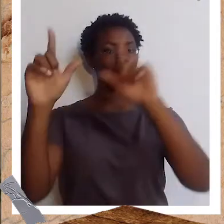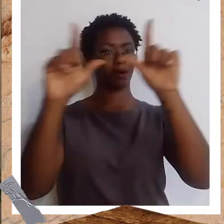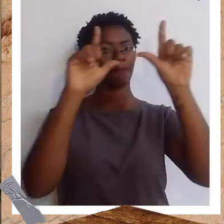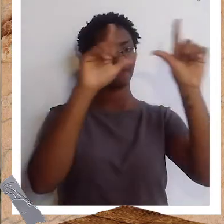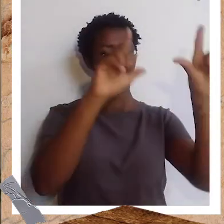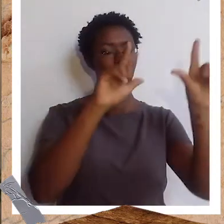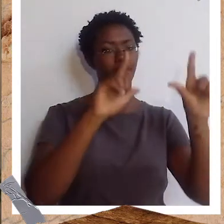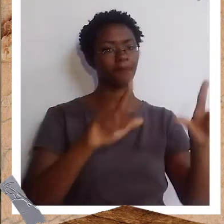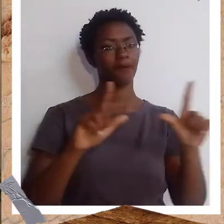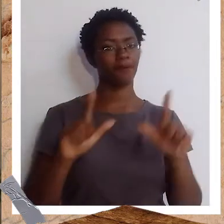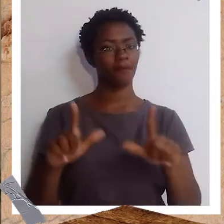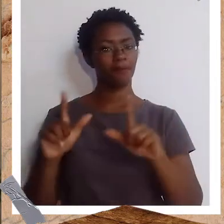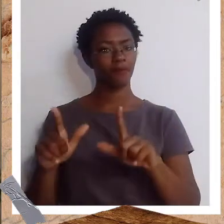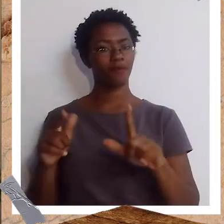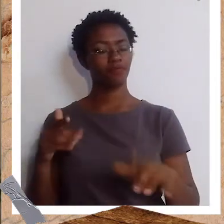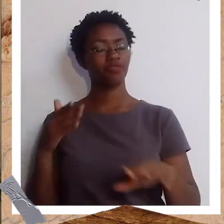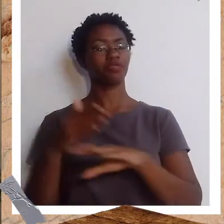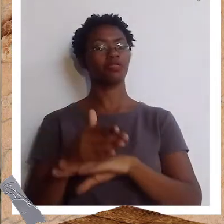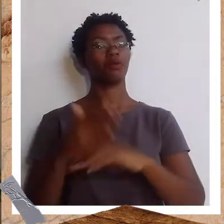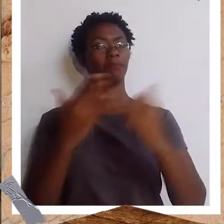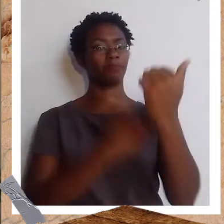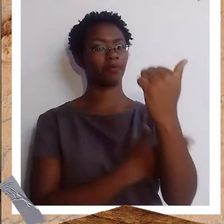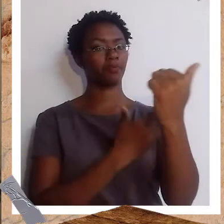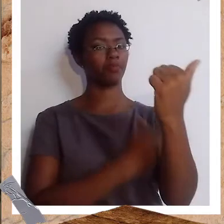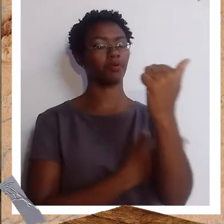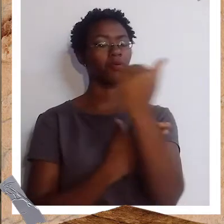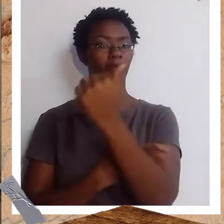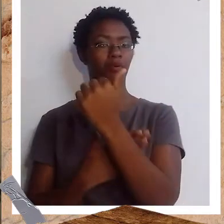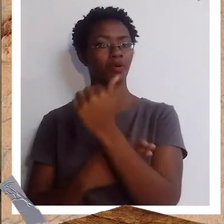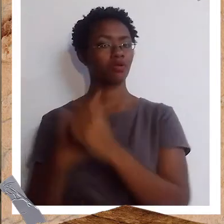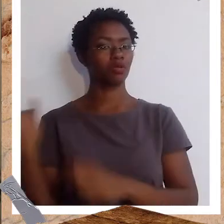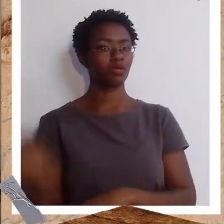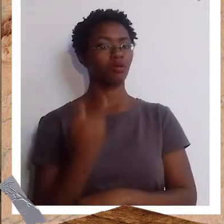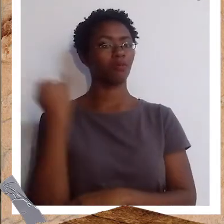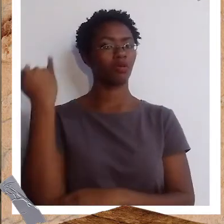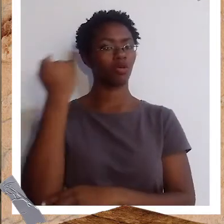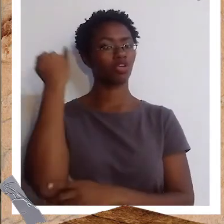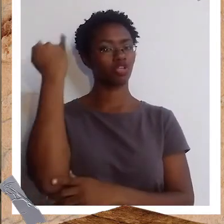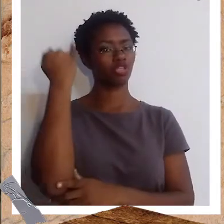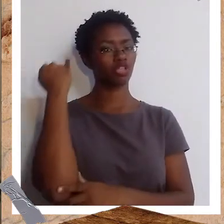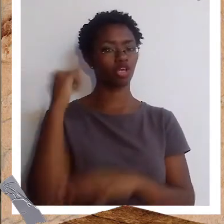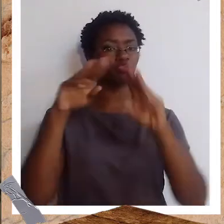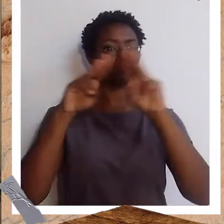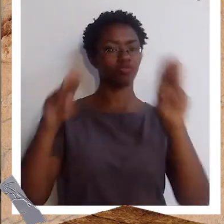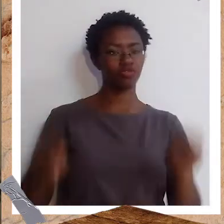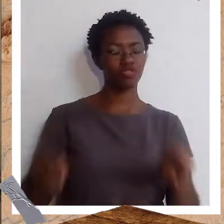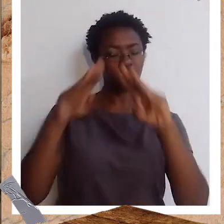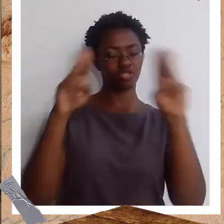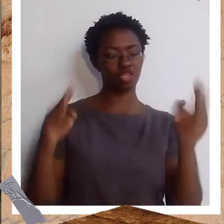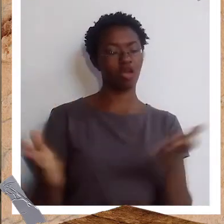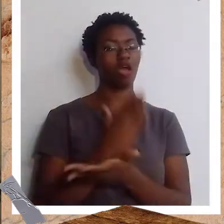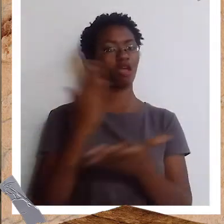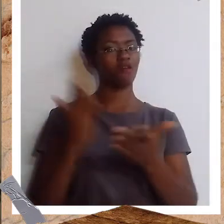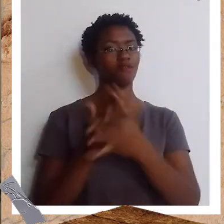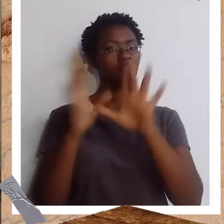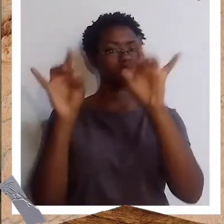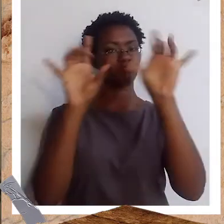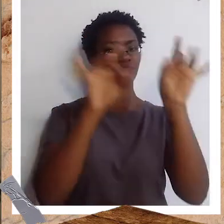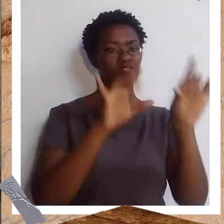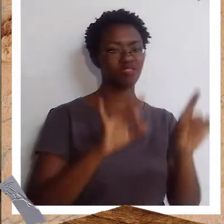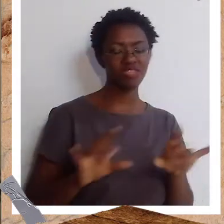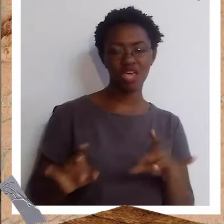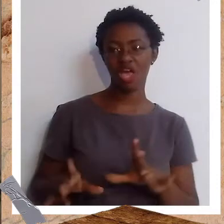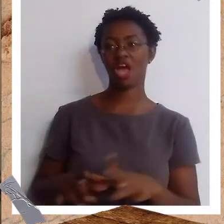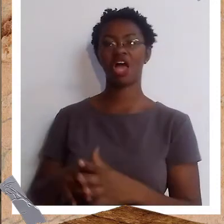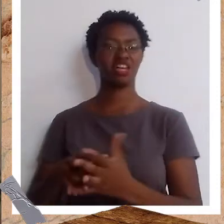entrando em acervos importantes, se multiplicando na presença em galerias, museus, revistas especializadas, teses,